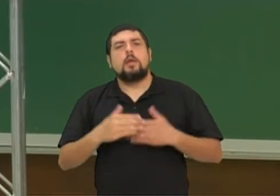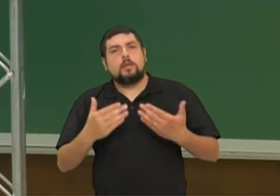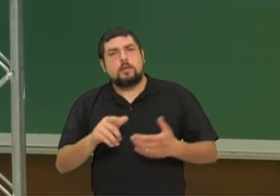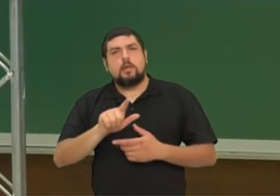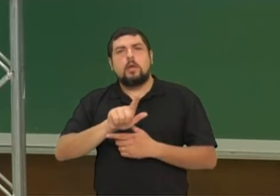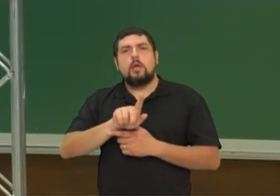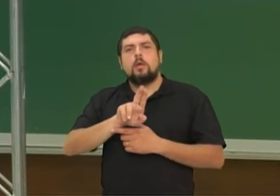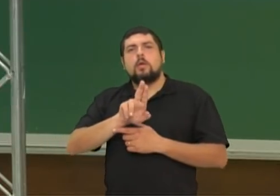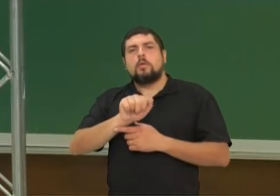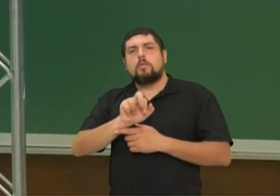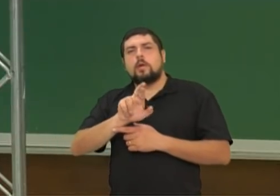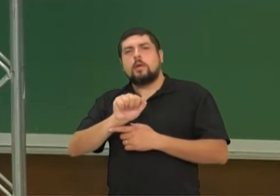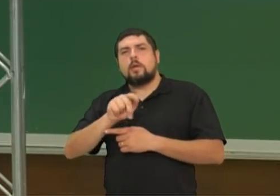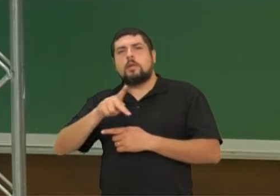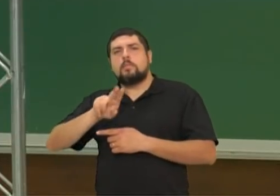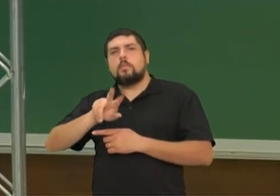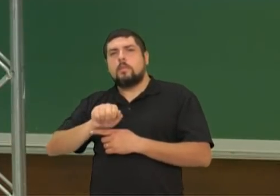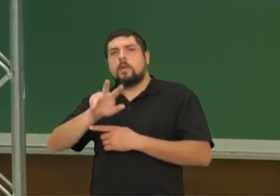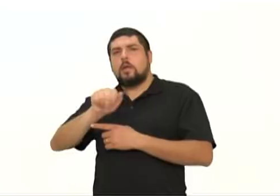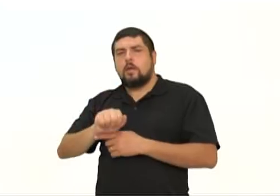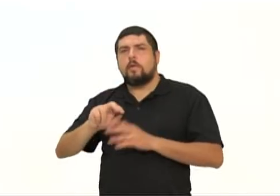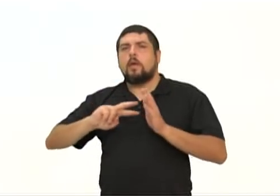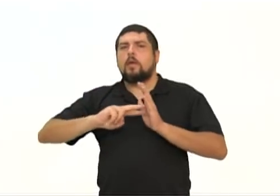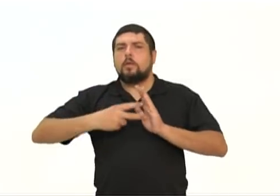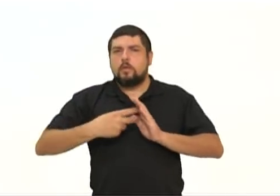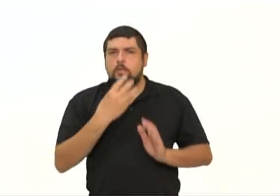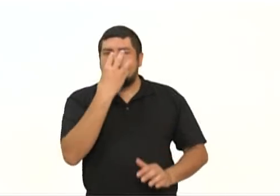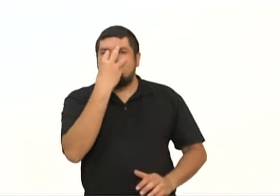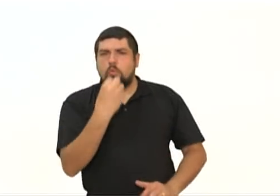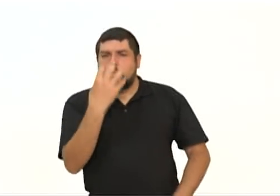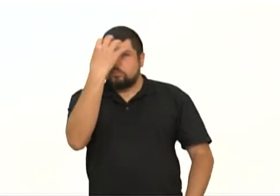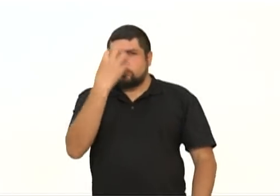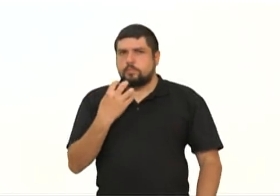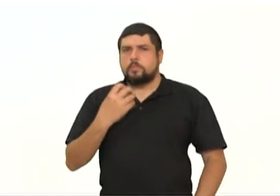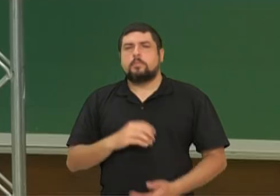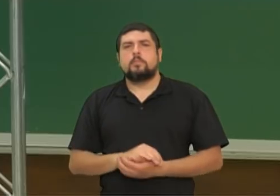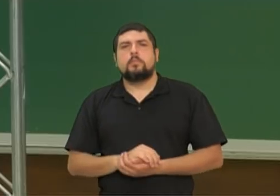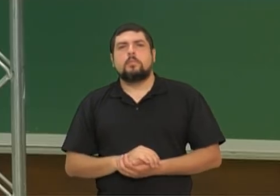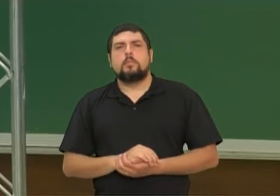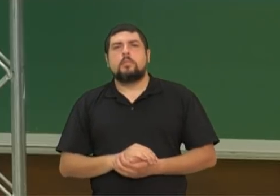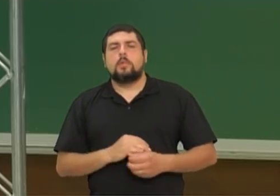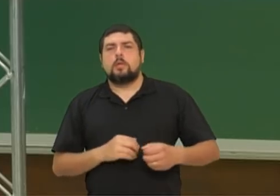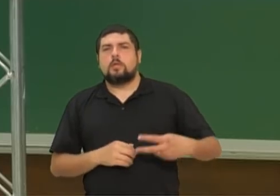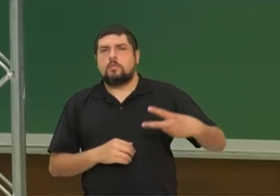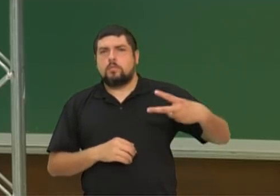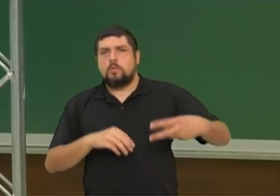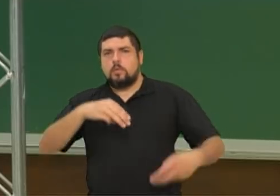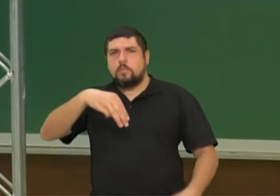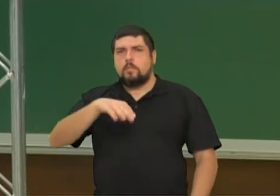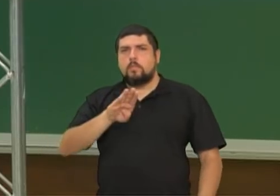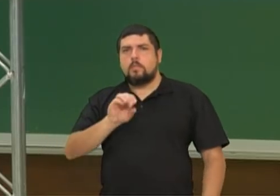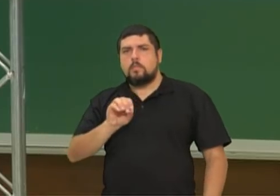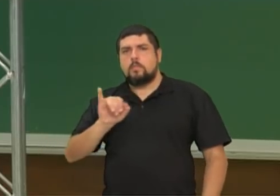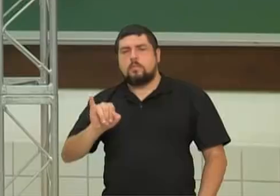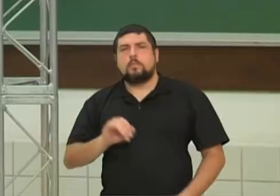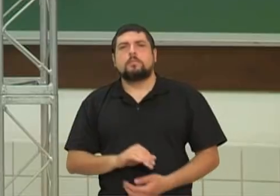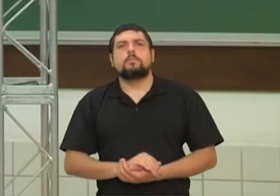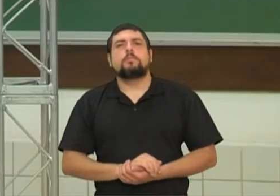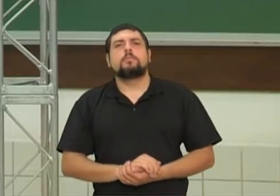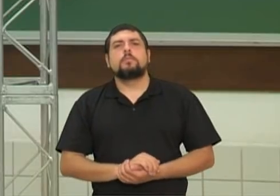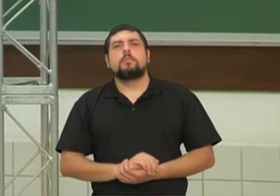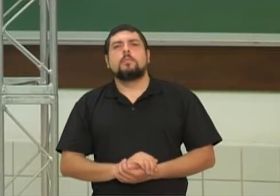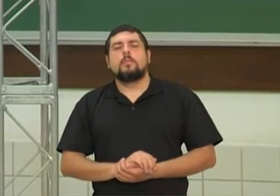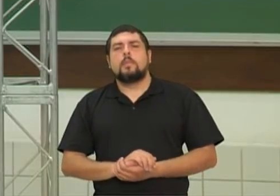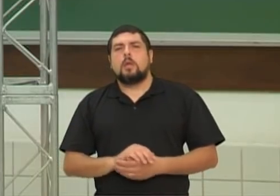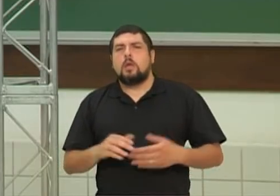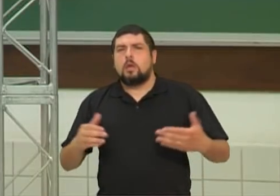lobo bravo. Então a resposta correta do quiz número 2 é boi. Bem, agora nós vamos